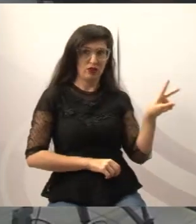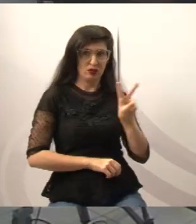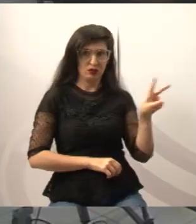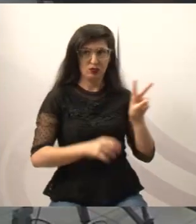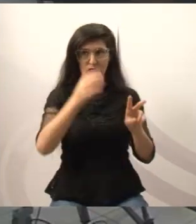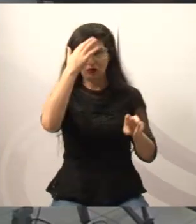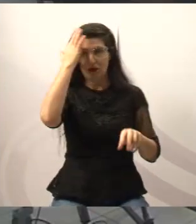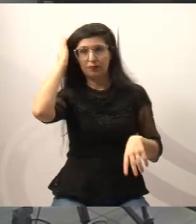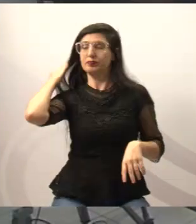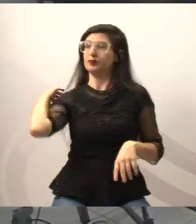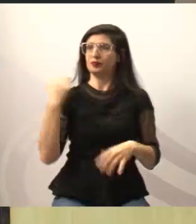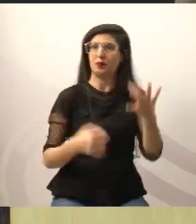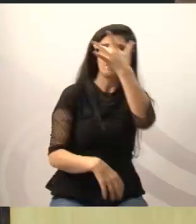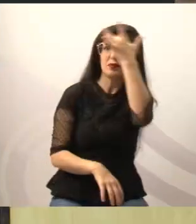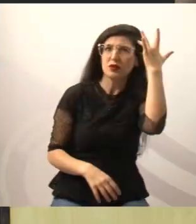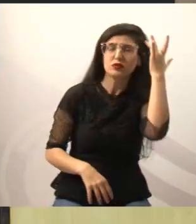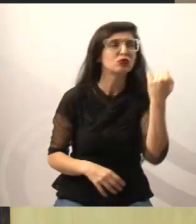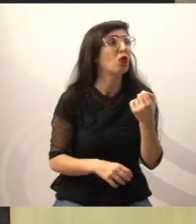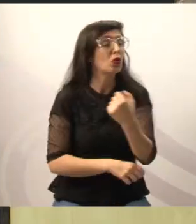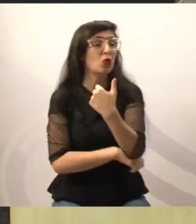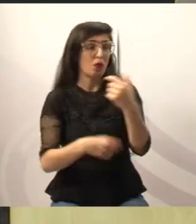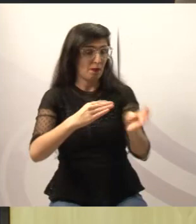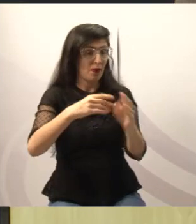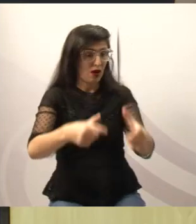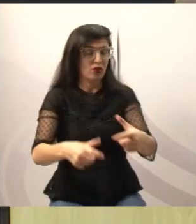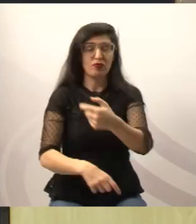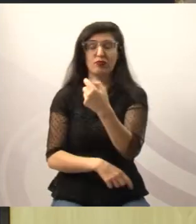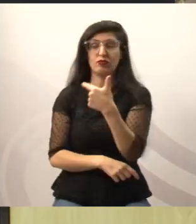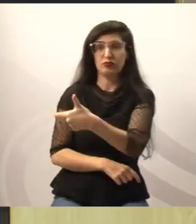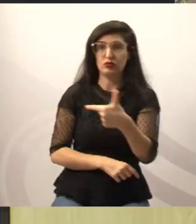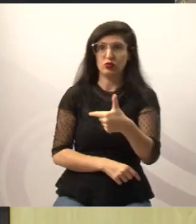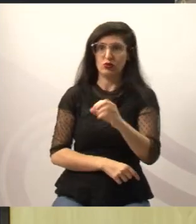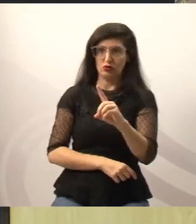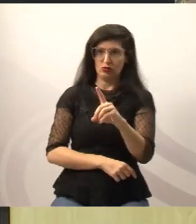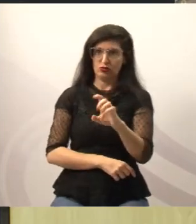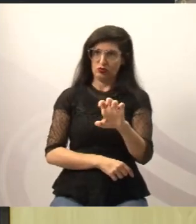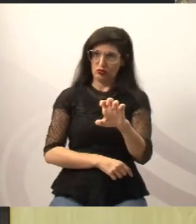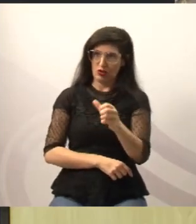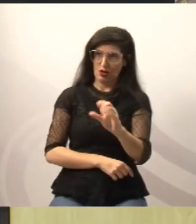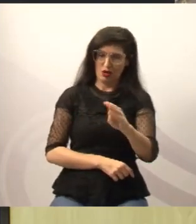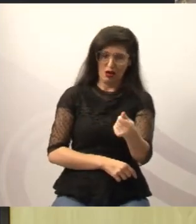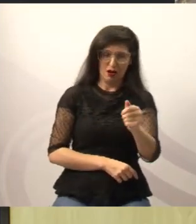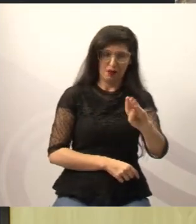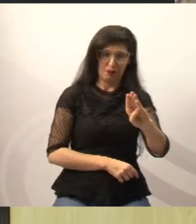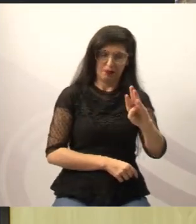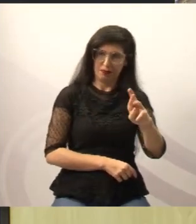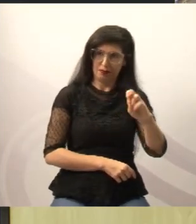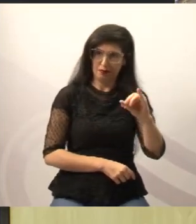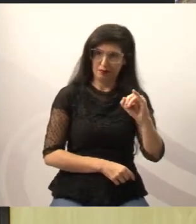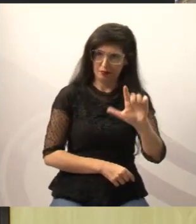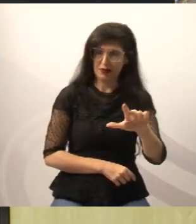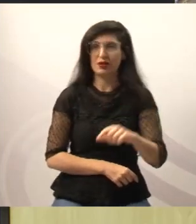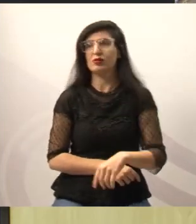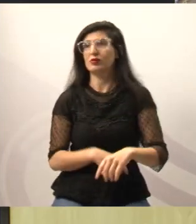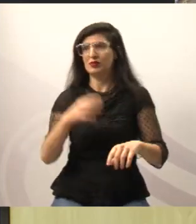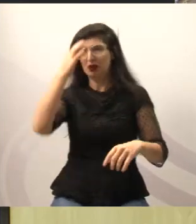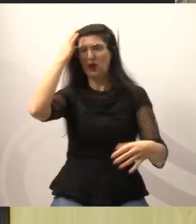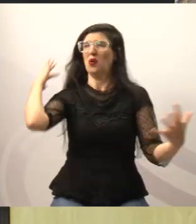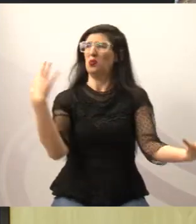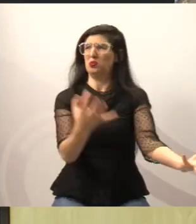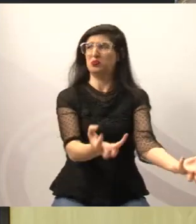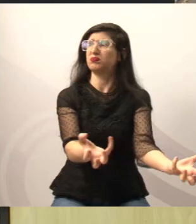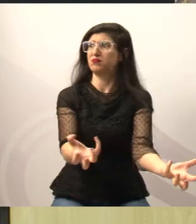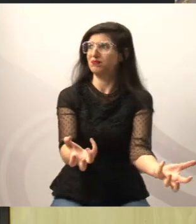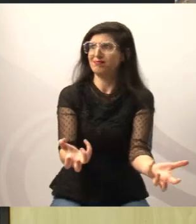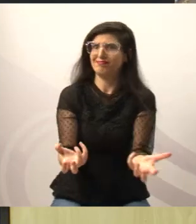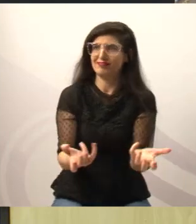cobrado pelos moradores do Conjunto 22 de Abril, solicitando providência referentes a restos de chumbo que em dias quentes ficam queimando no interior da